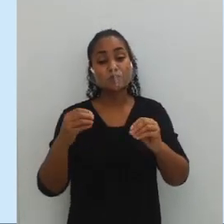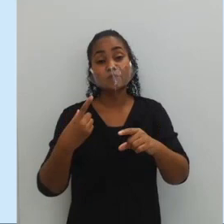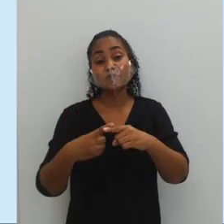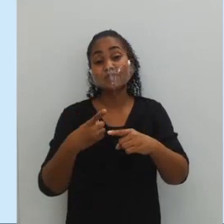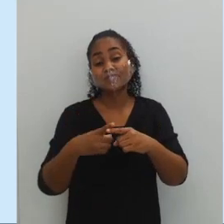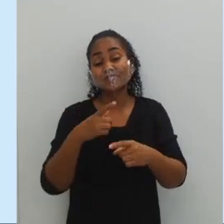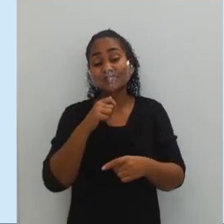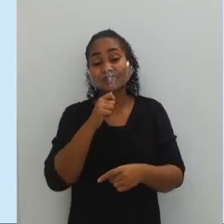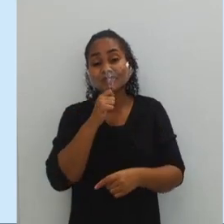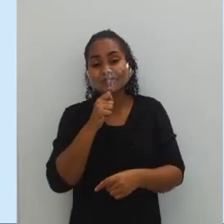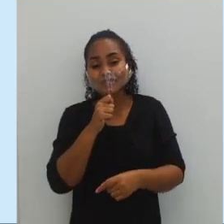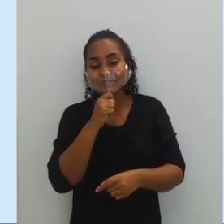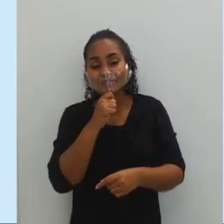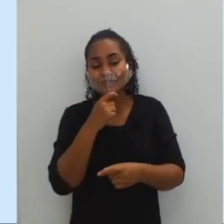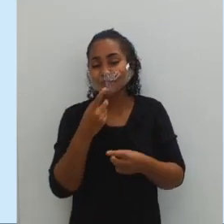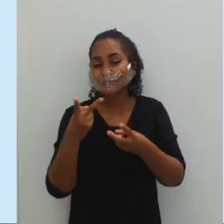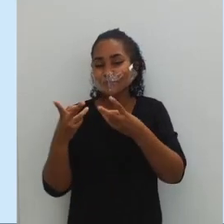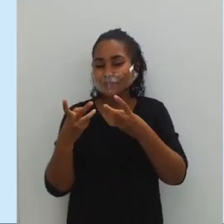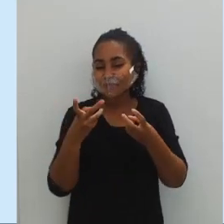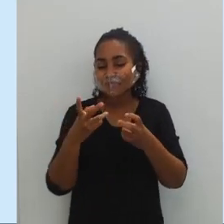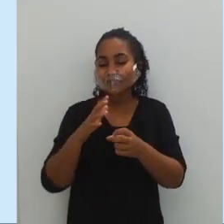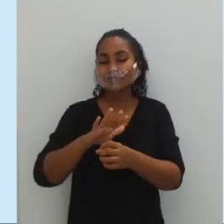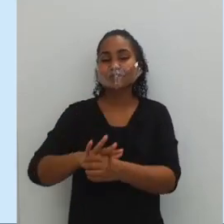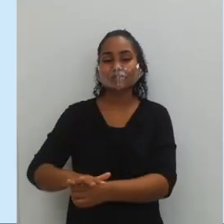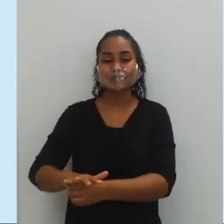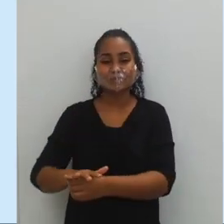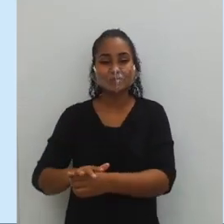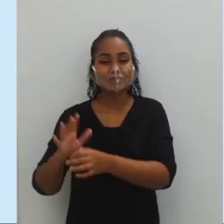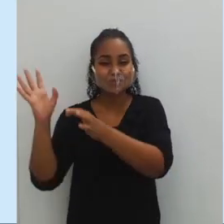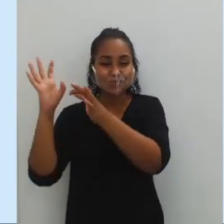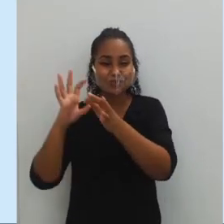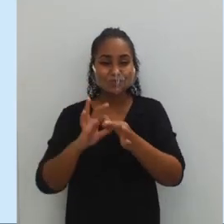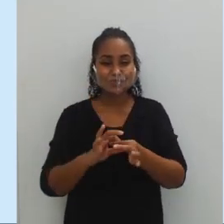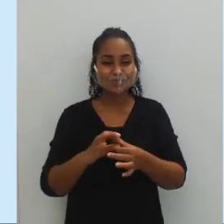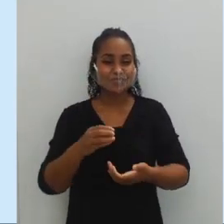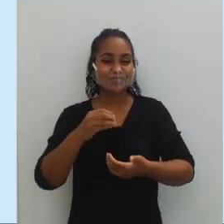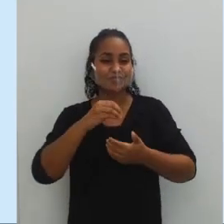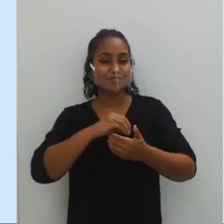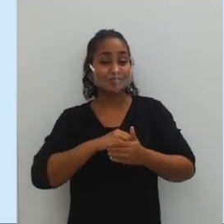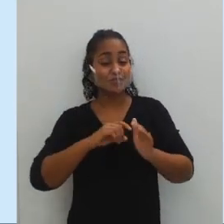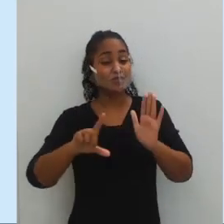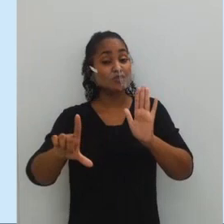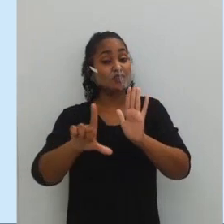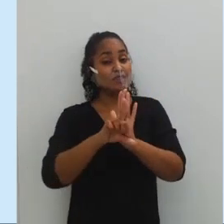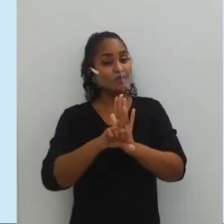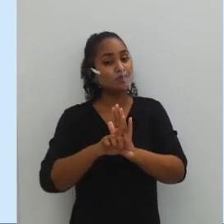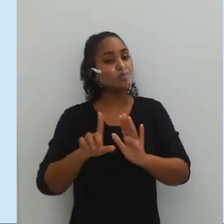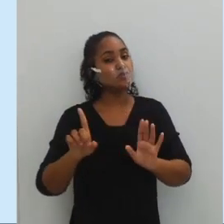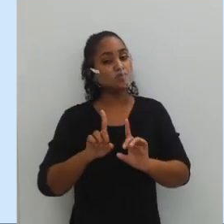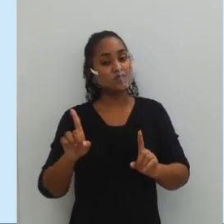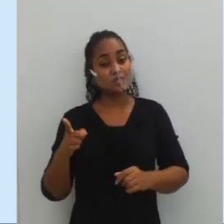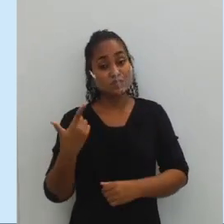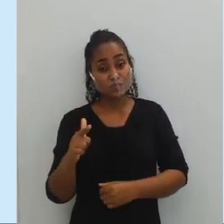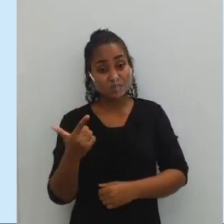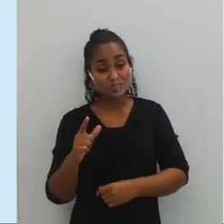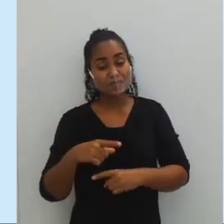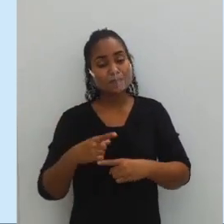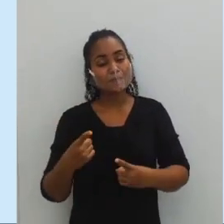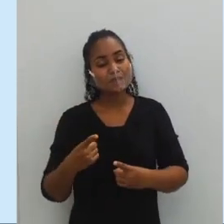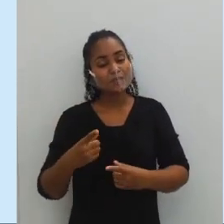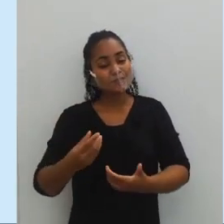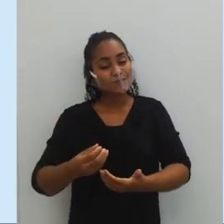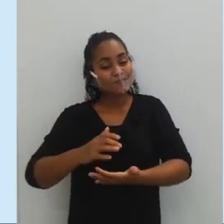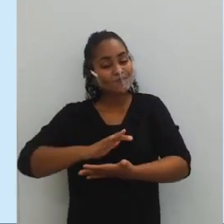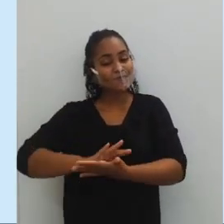porque ainda existia essa criminalização velada. Ou seja, não era mais crime no papel, mas existia todo